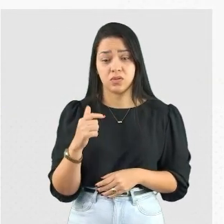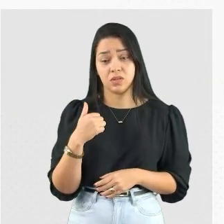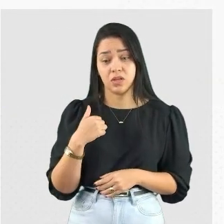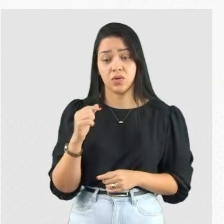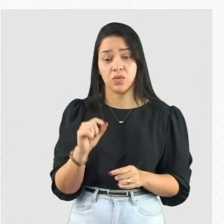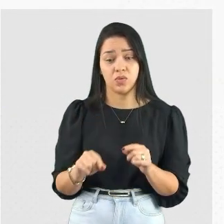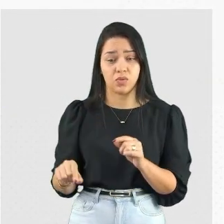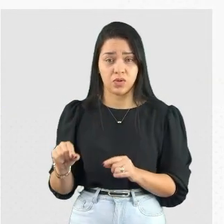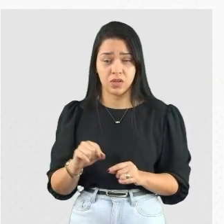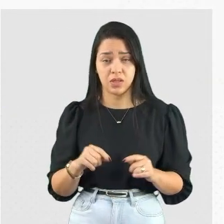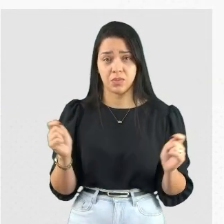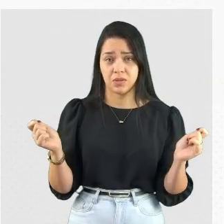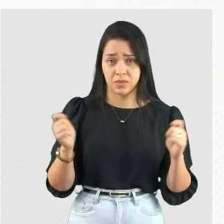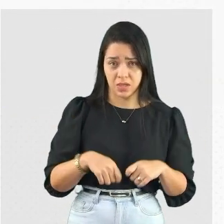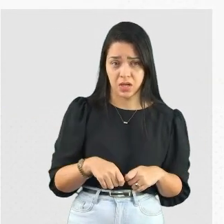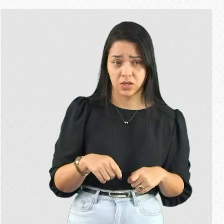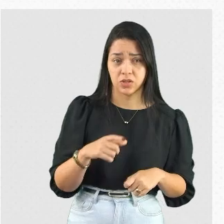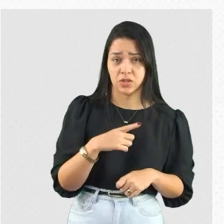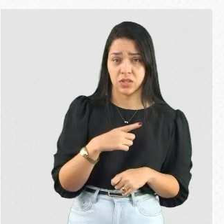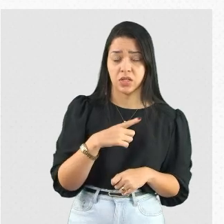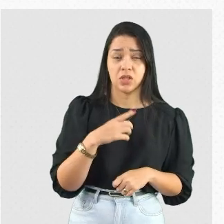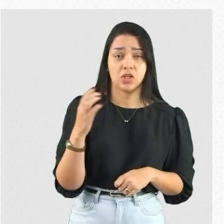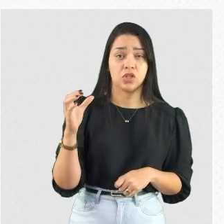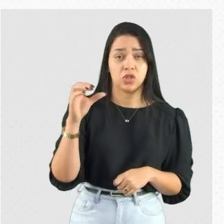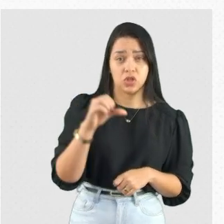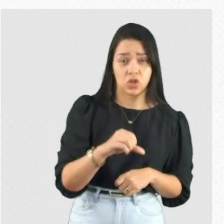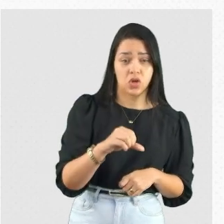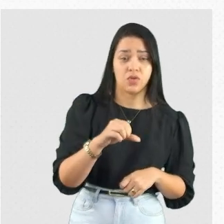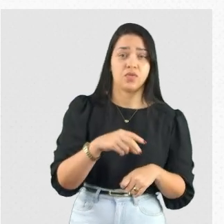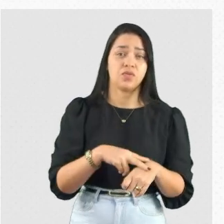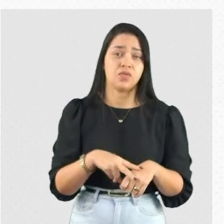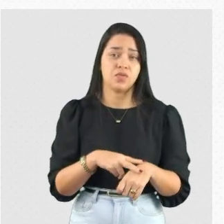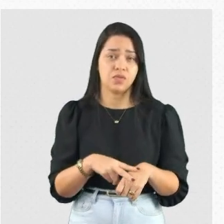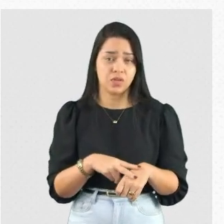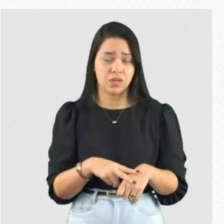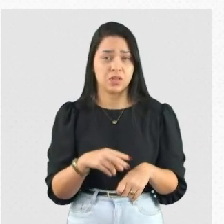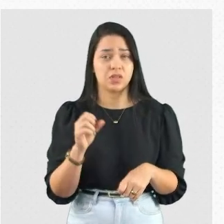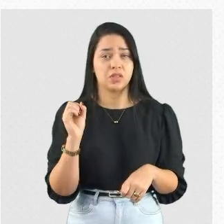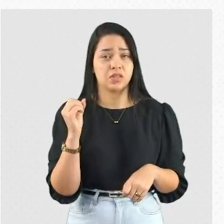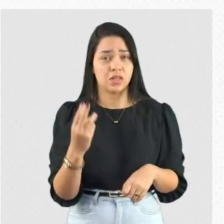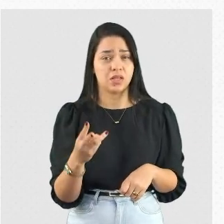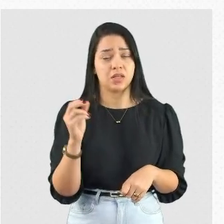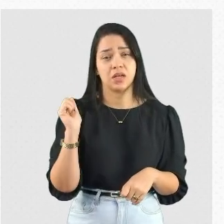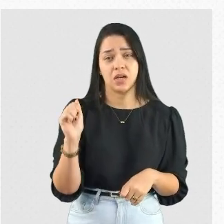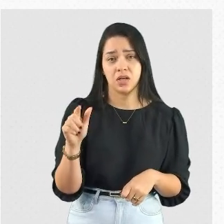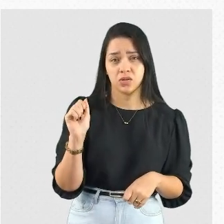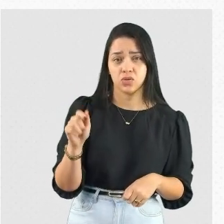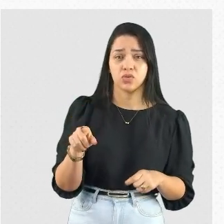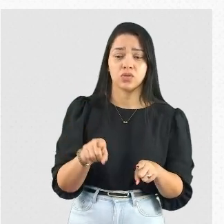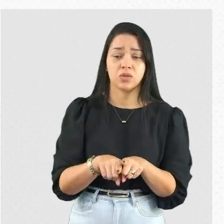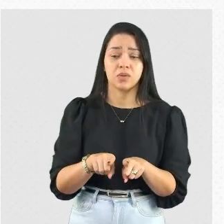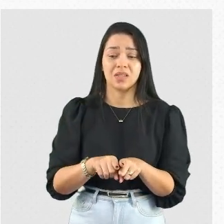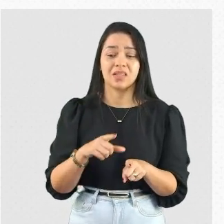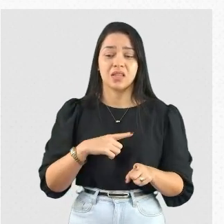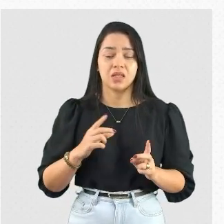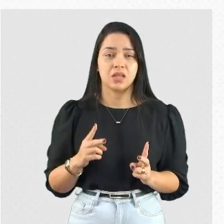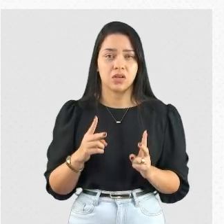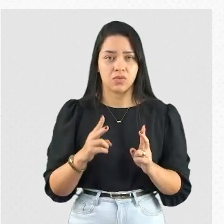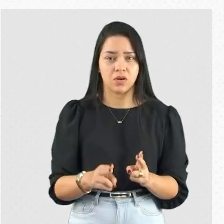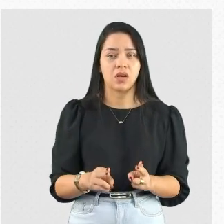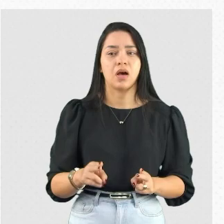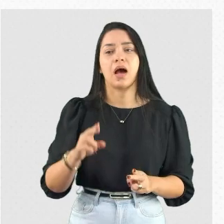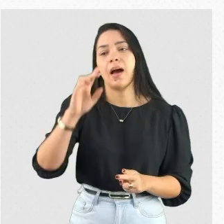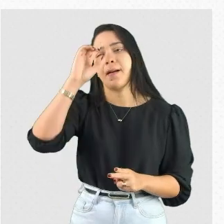que além da possibilidade de eu ter 9 indivíduos verdes, 3 indivíduos azuis, eu também tenho a mesma proporção para ter